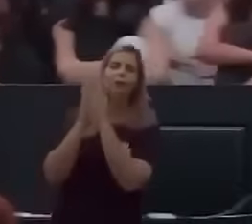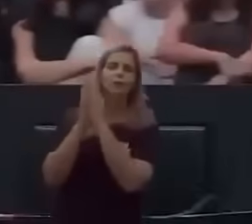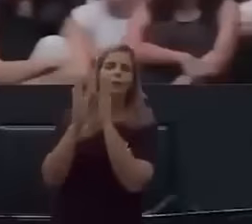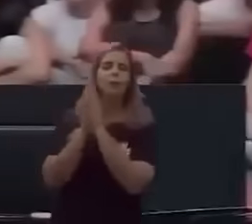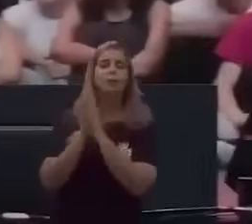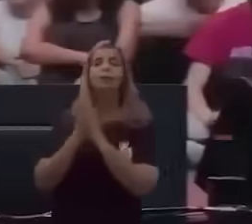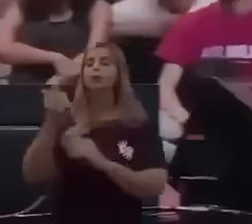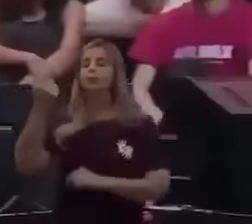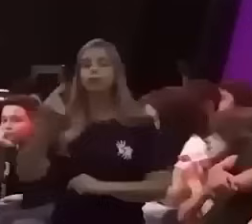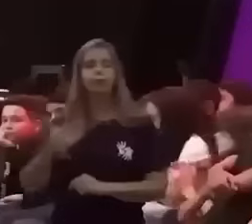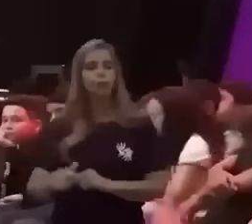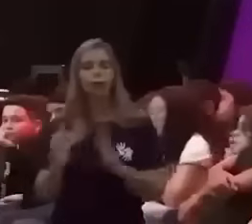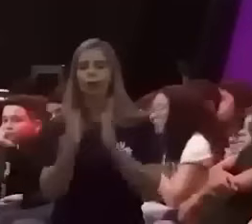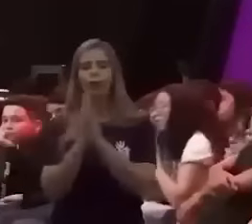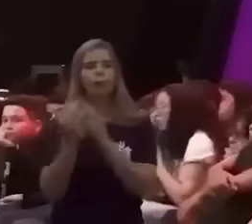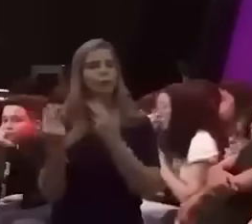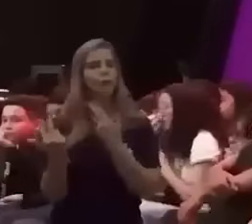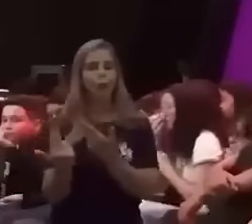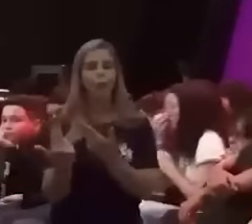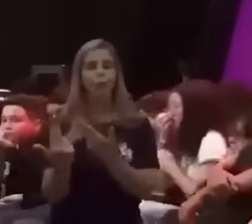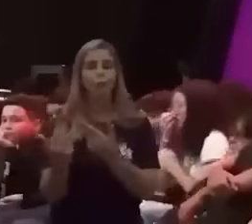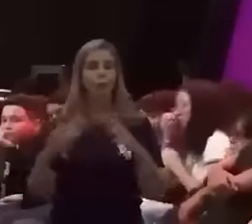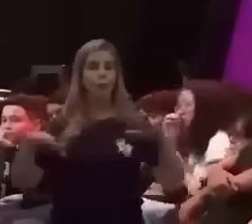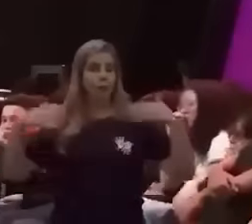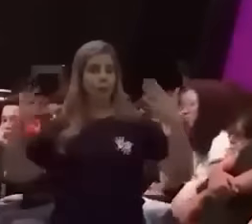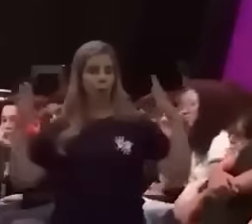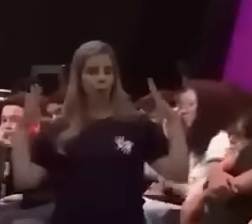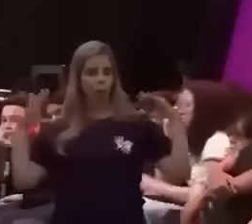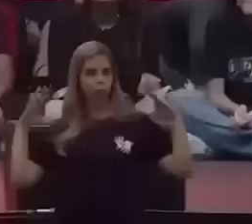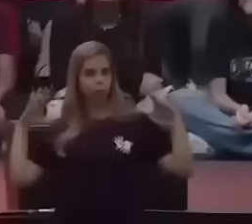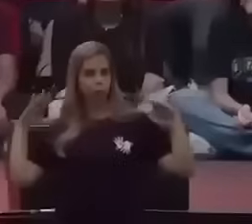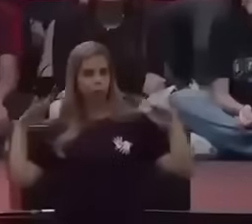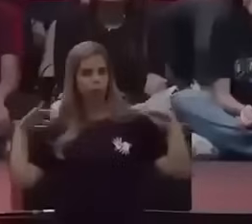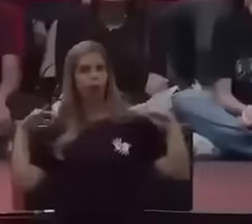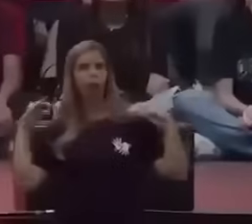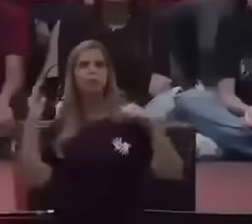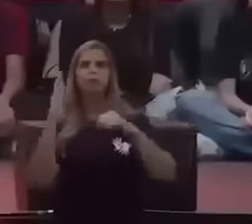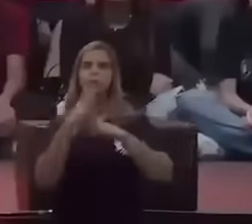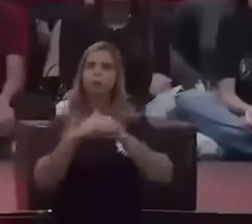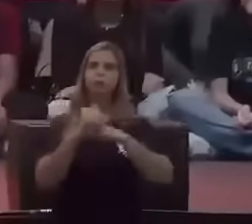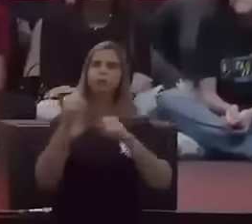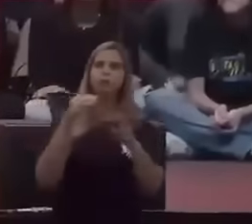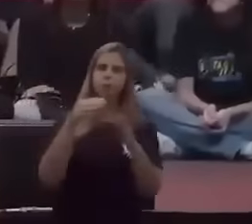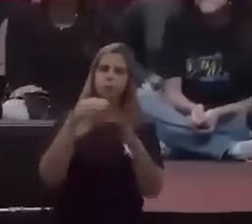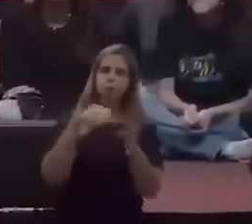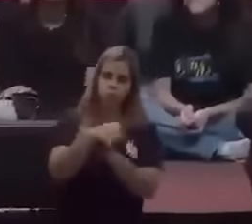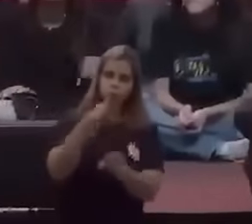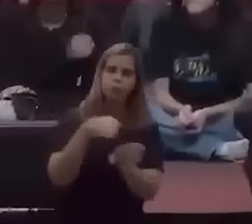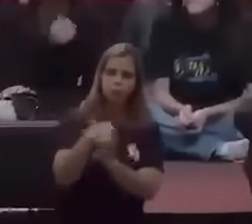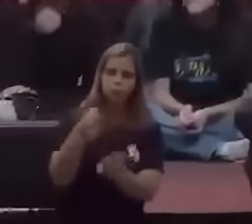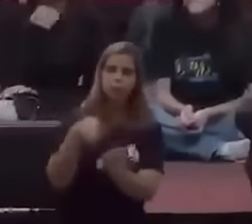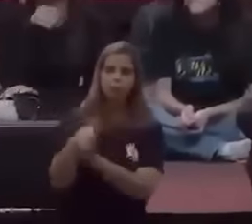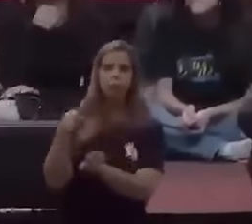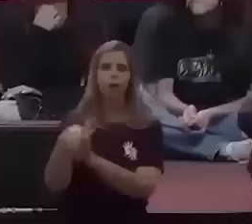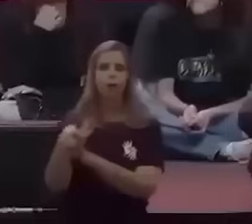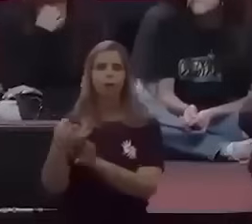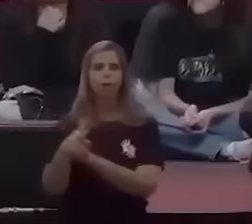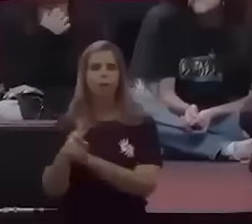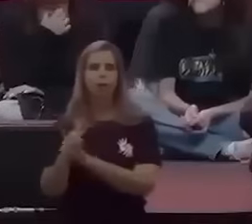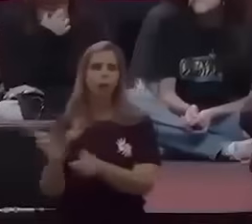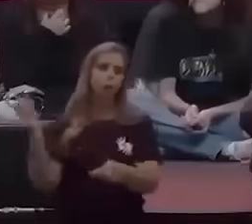faz a mesma oração. Diz a Bíblia que vem um anjo do céu e o consola. Ele volta para os discípulos, eles estão dormindo de